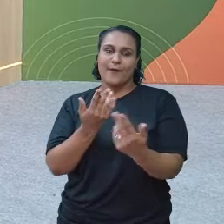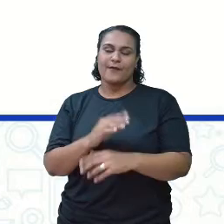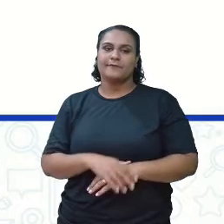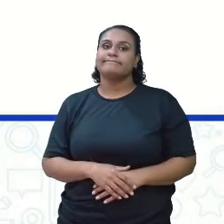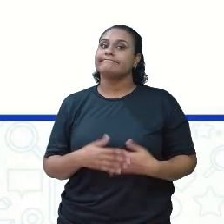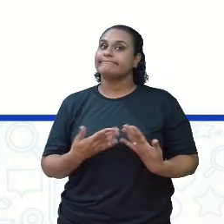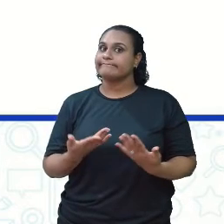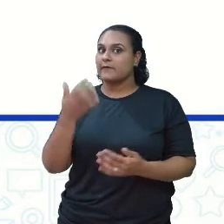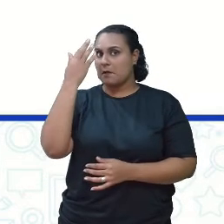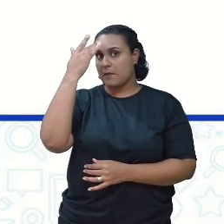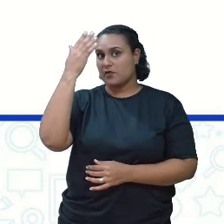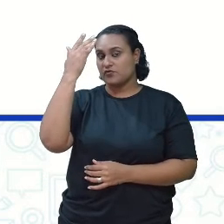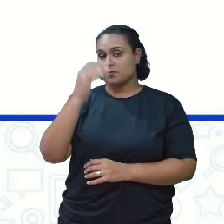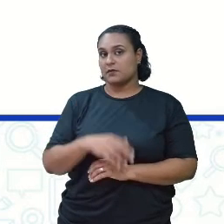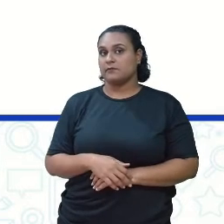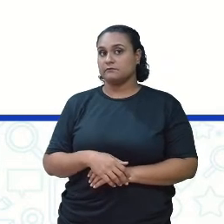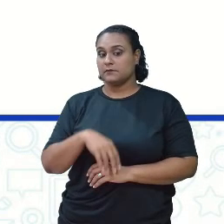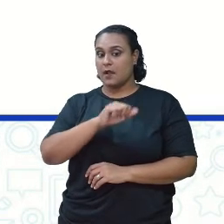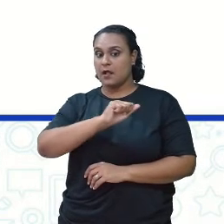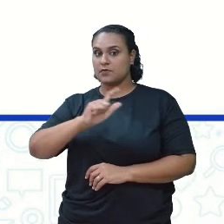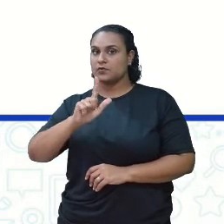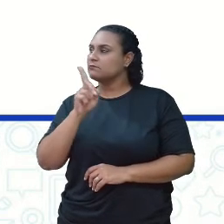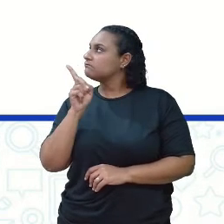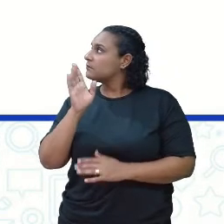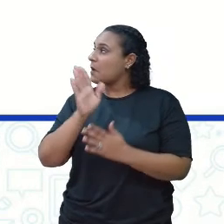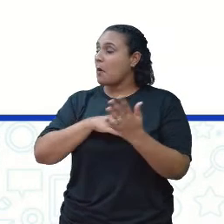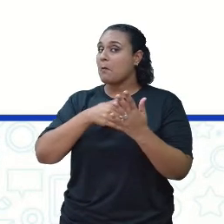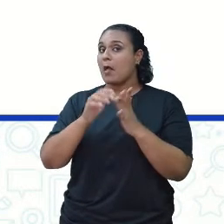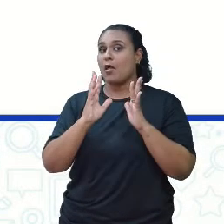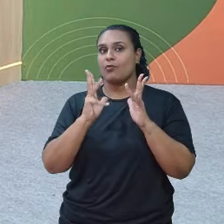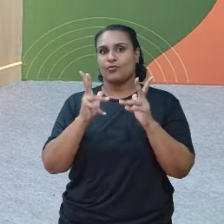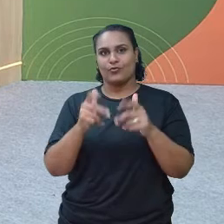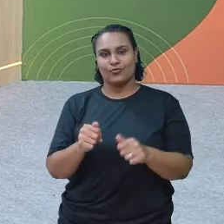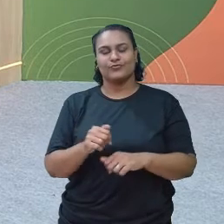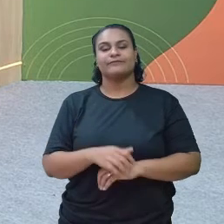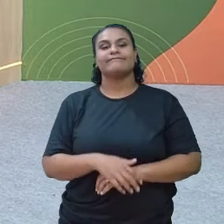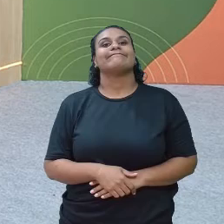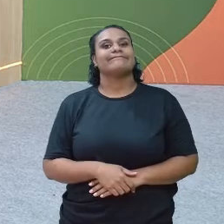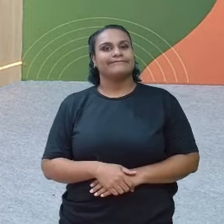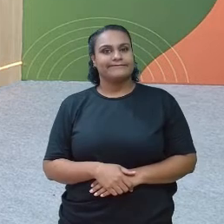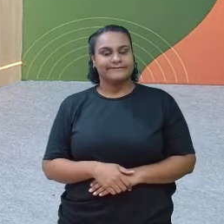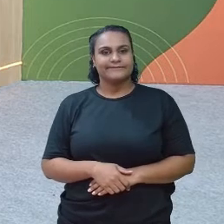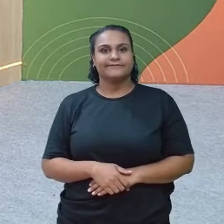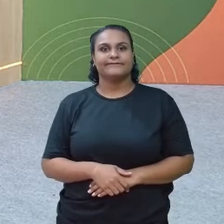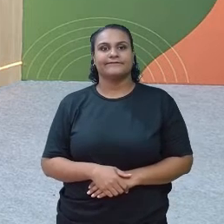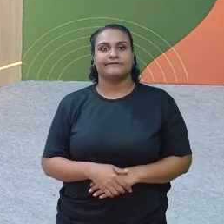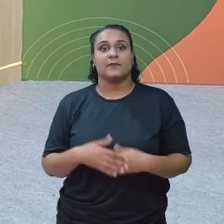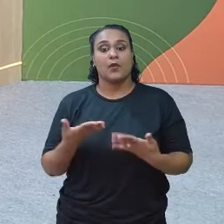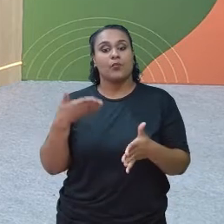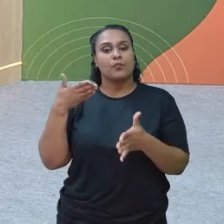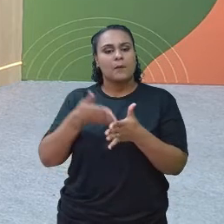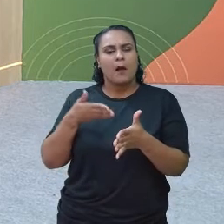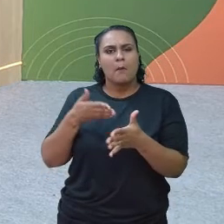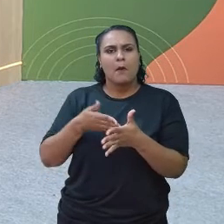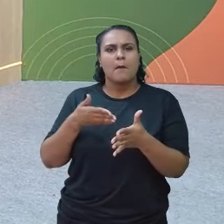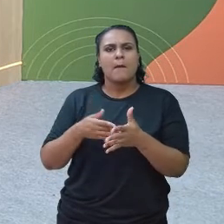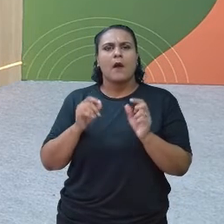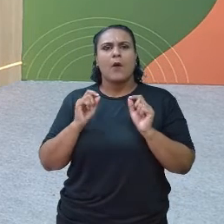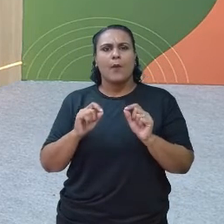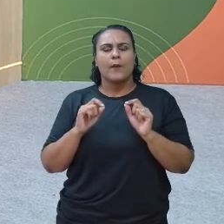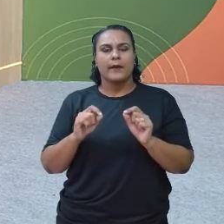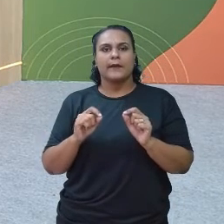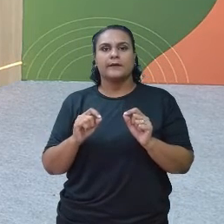que eu pintasse na cor azul, tá bom? Então a gente vai ver que essas restrições, elas